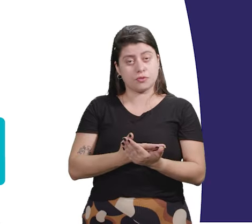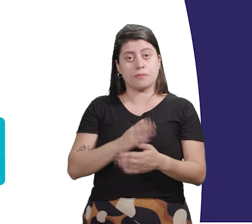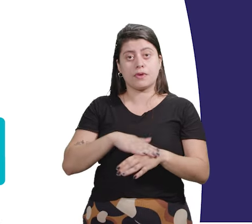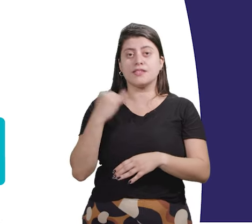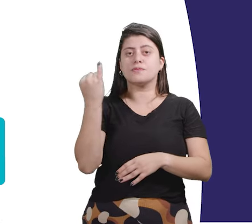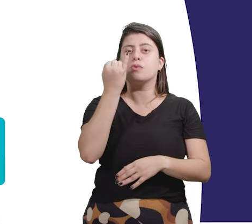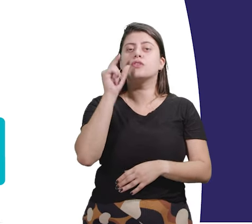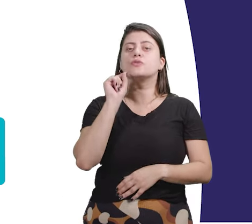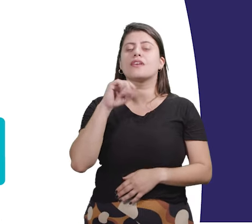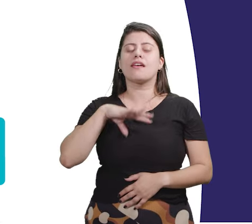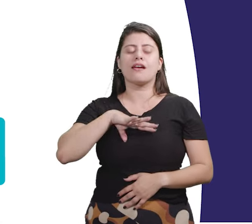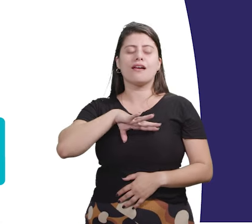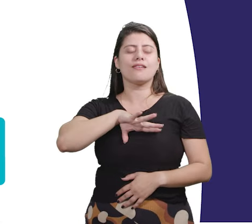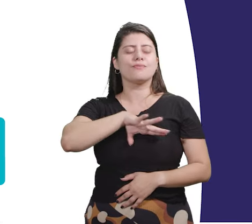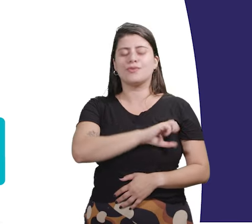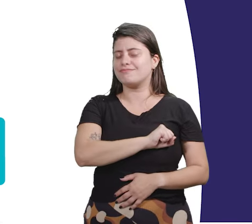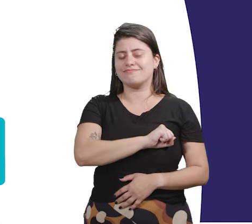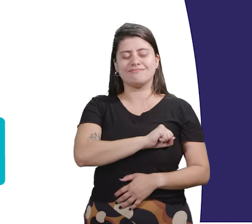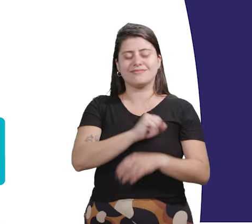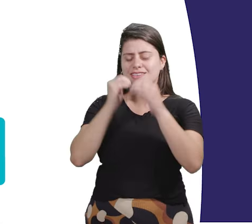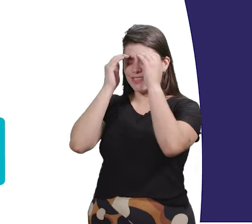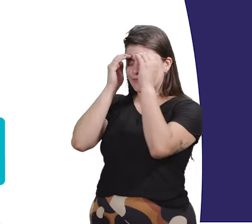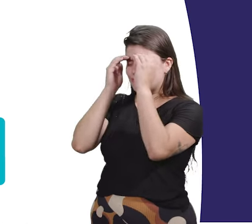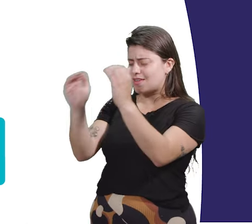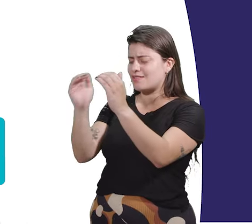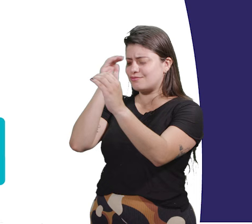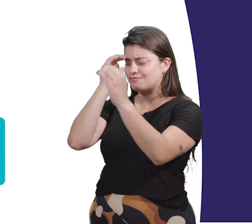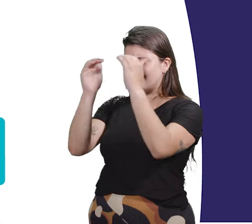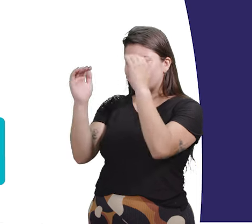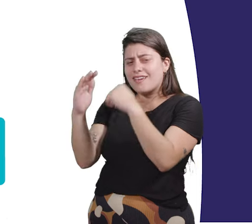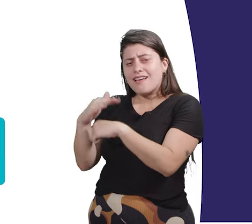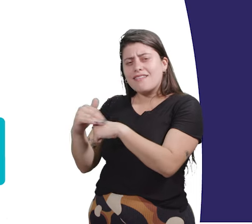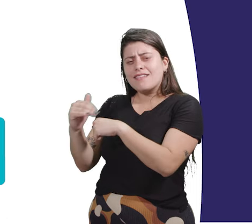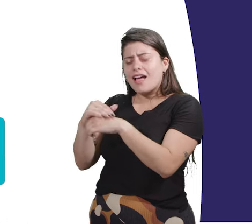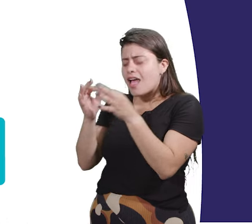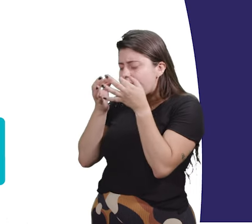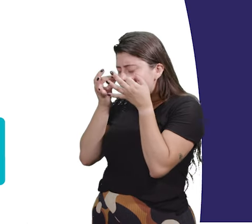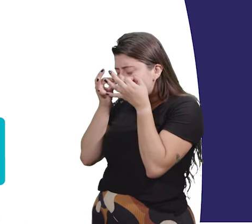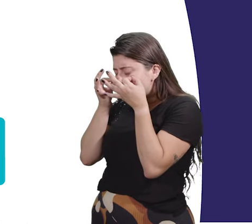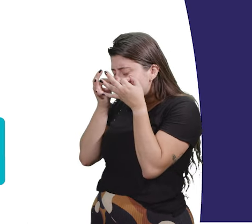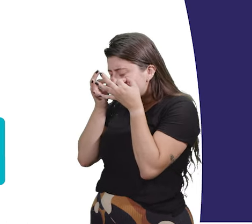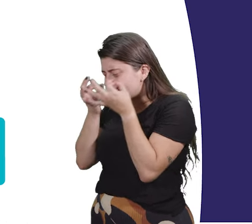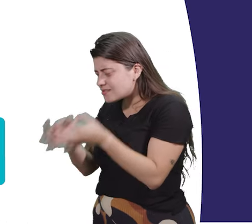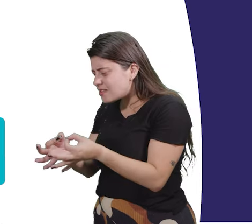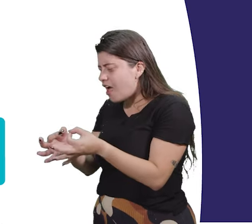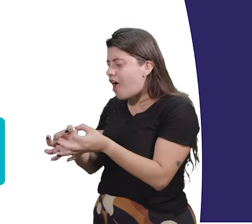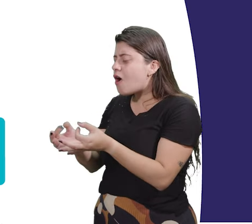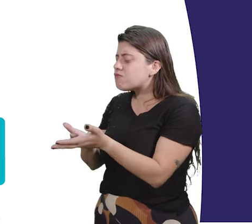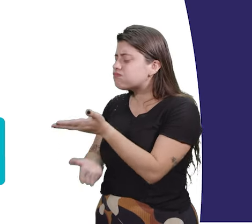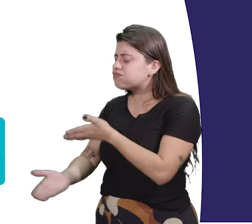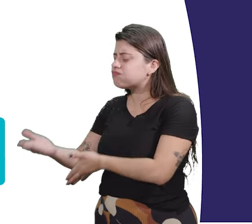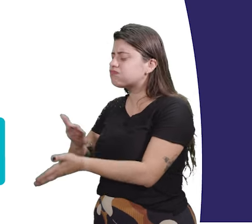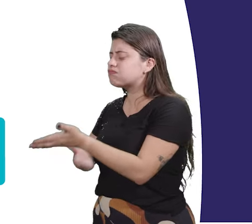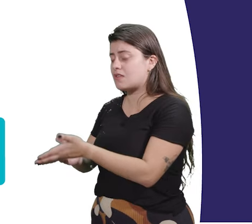amor, né? Respeito, carinho, atenção, disponibilidade. Eu acho que os pais estarem atentos